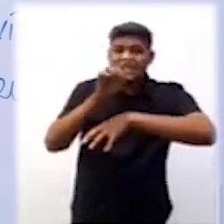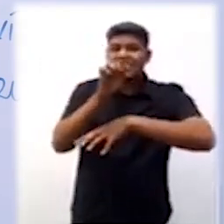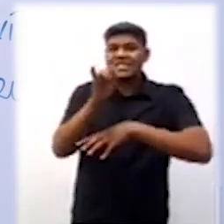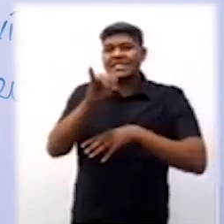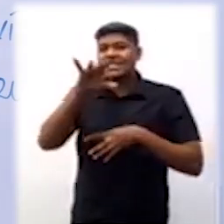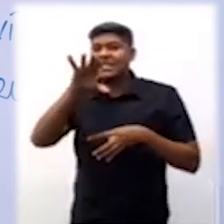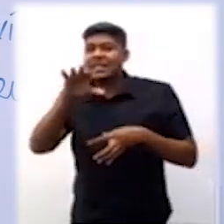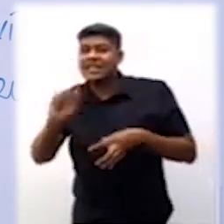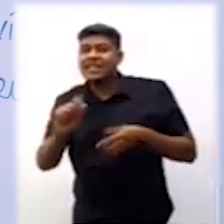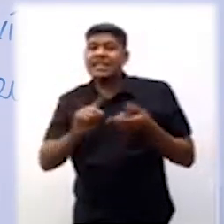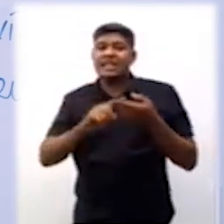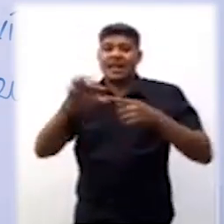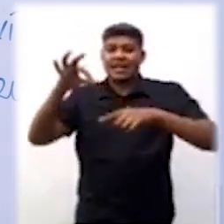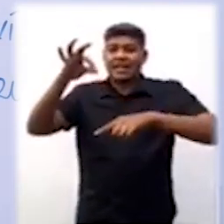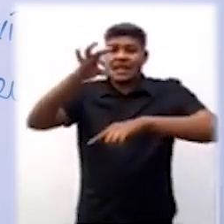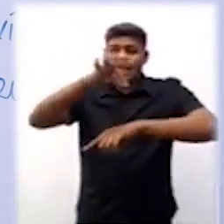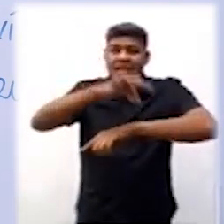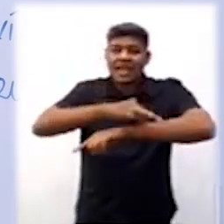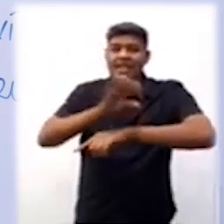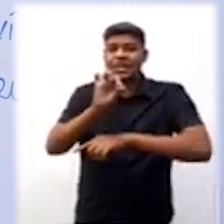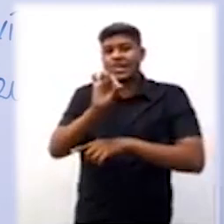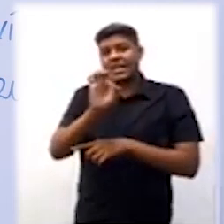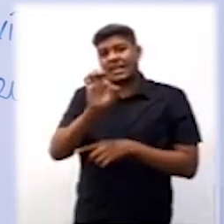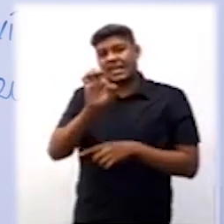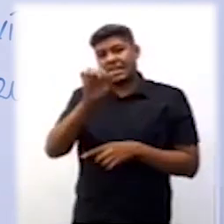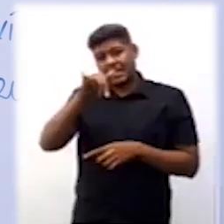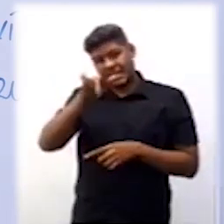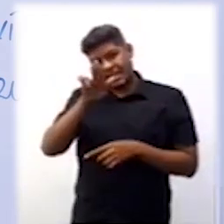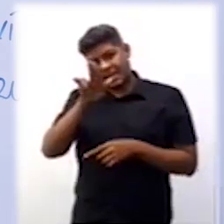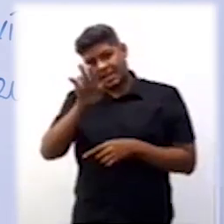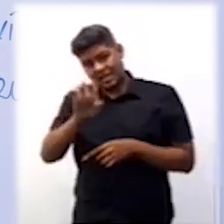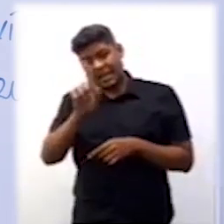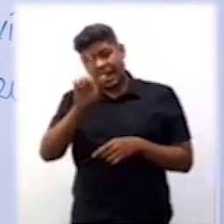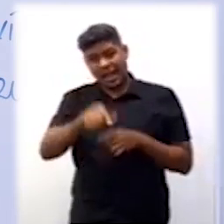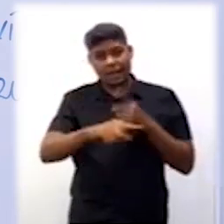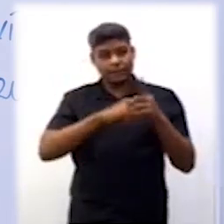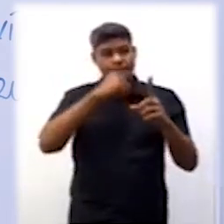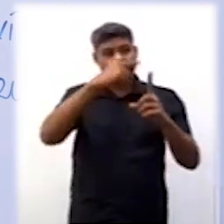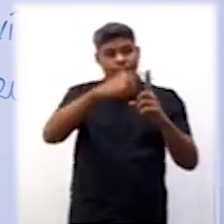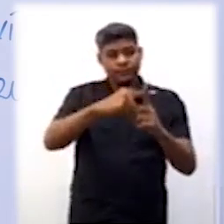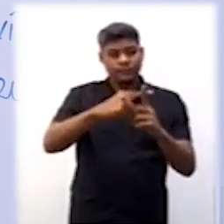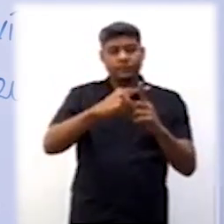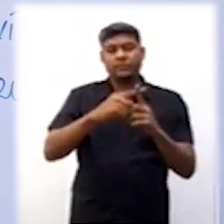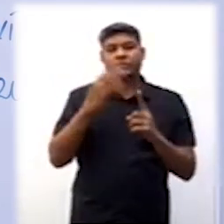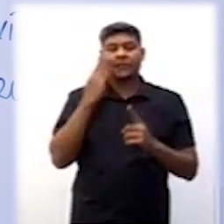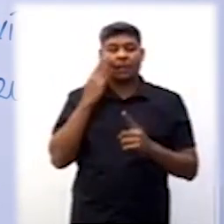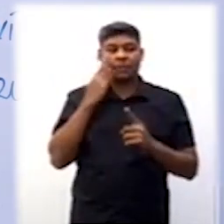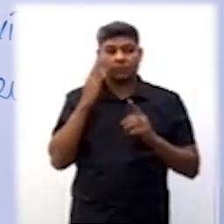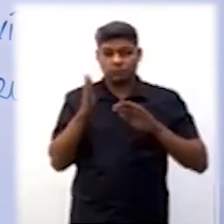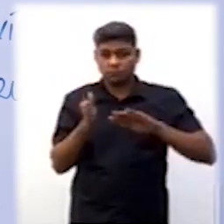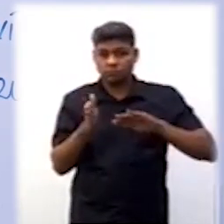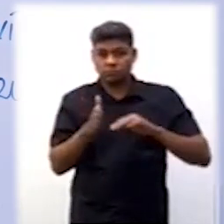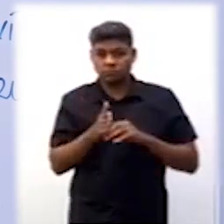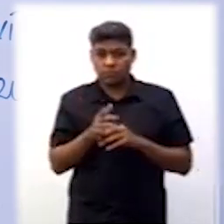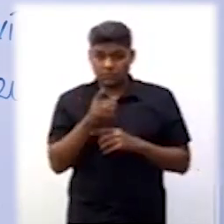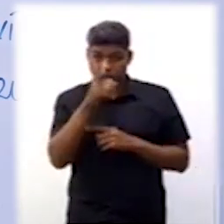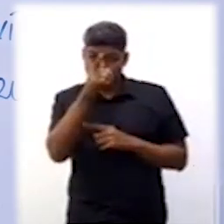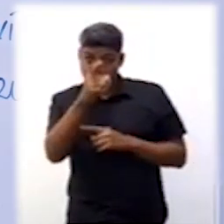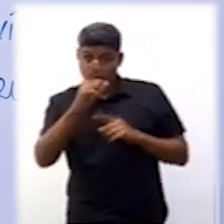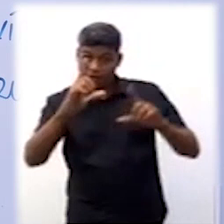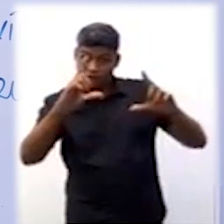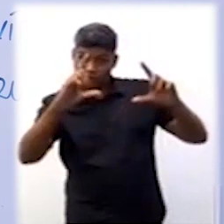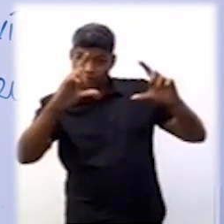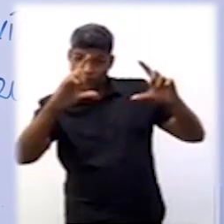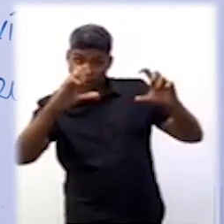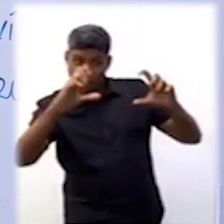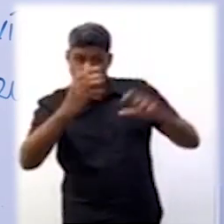vírus, dengue, tudo aqui vai ser positivo coronavírus. Então, saindo da frente, para você bater um